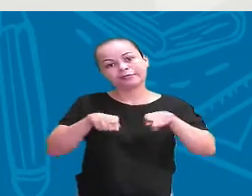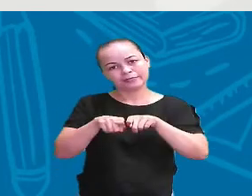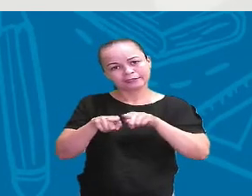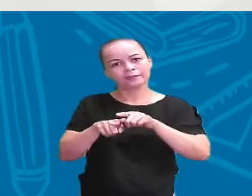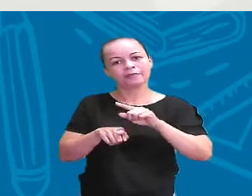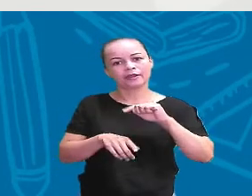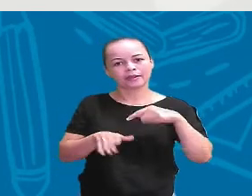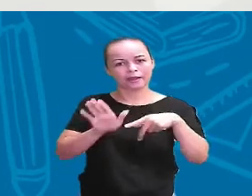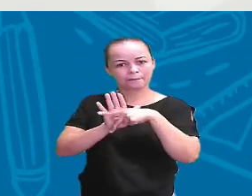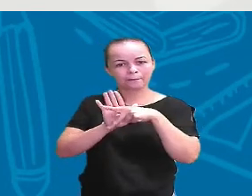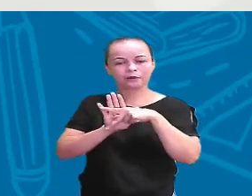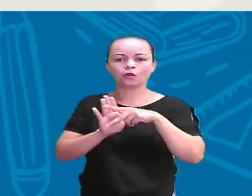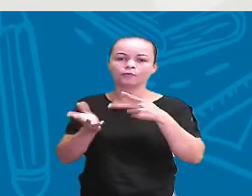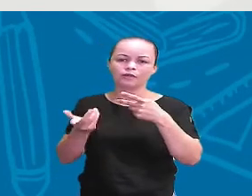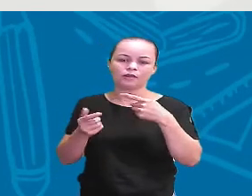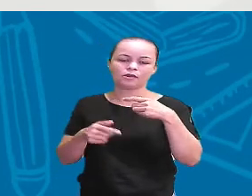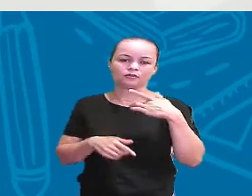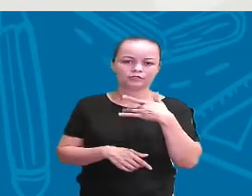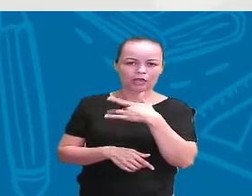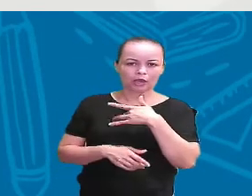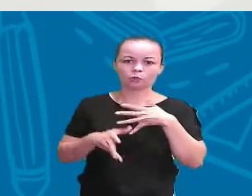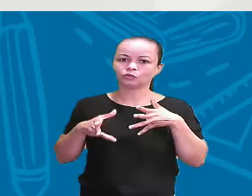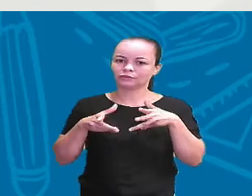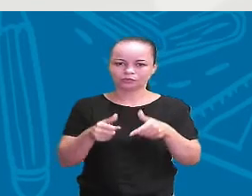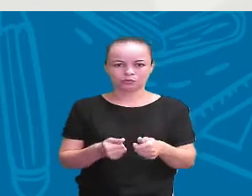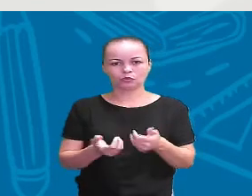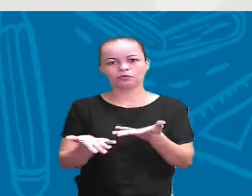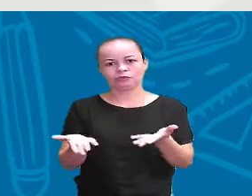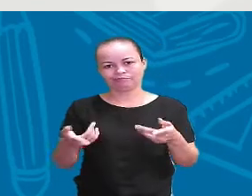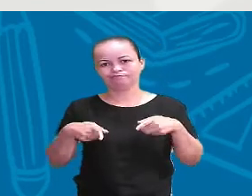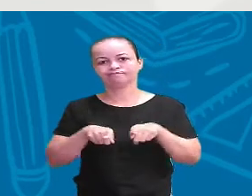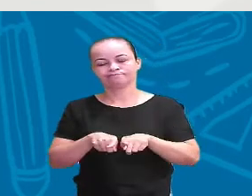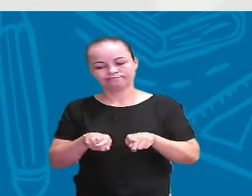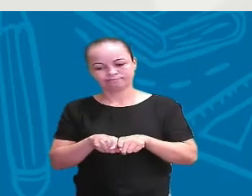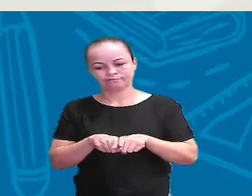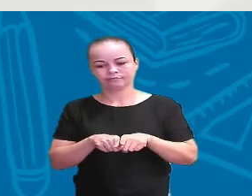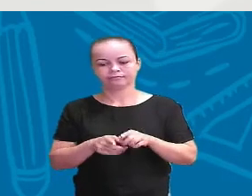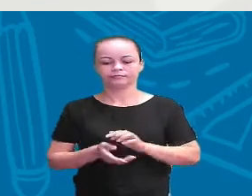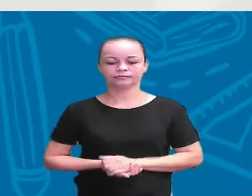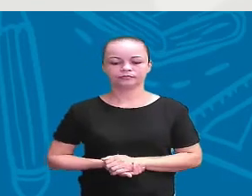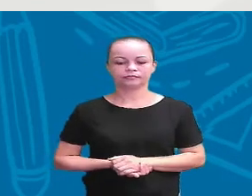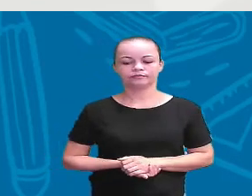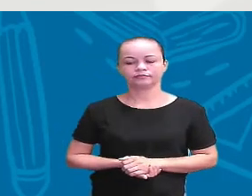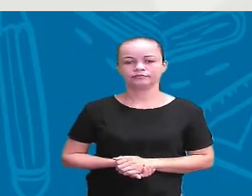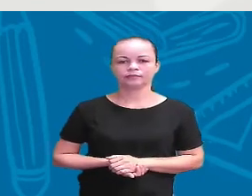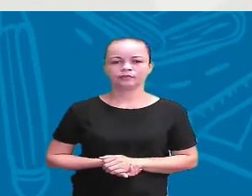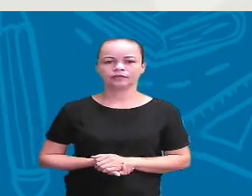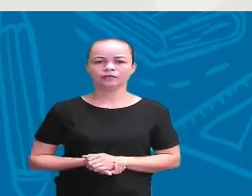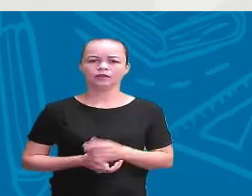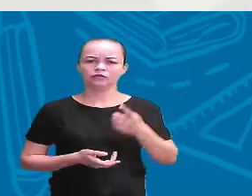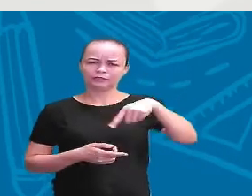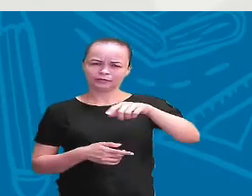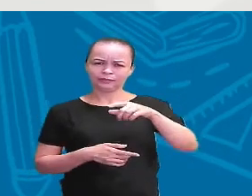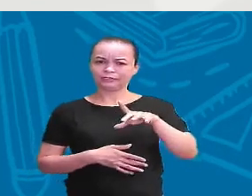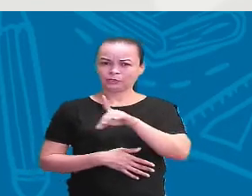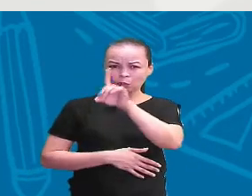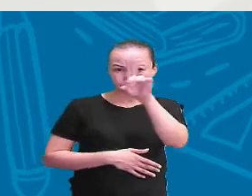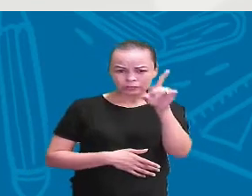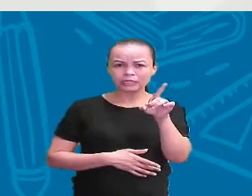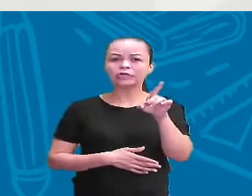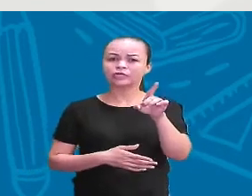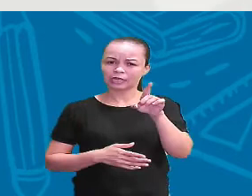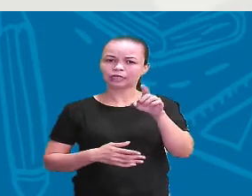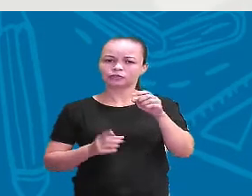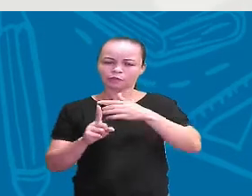também. Beleza? Vê só. Vocês sabiam que a gente tem o Dia do Meio Ambiente?